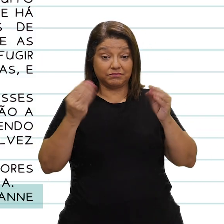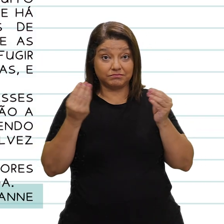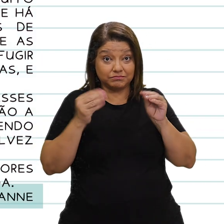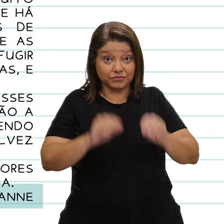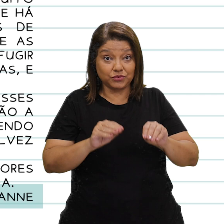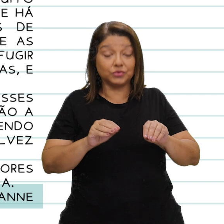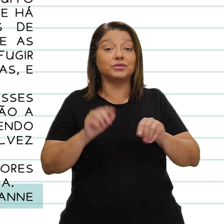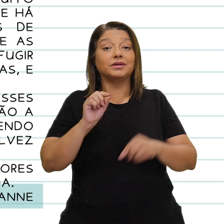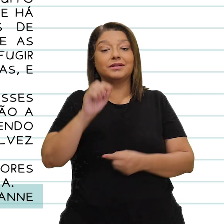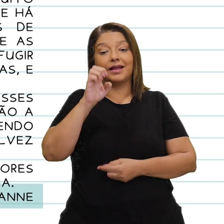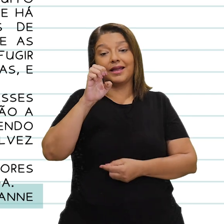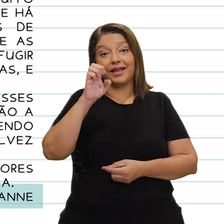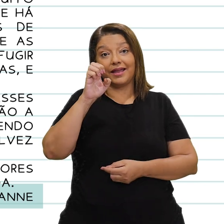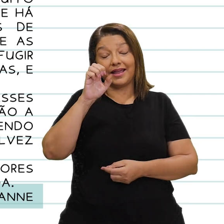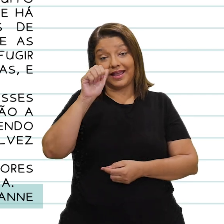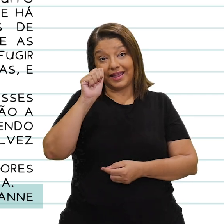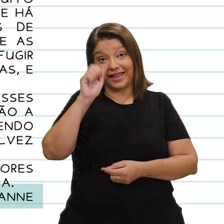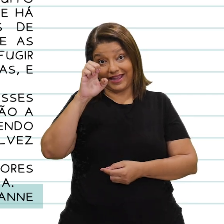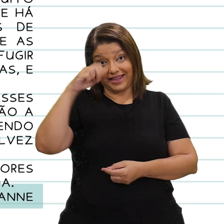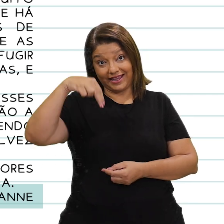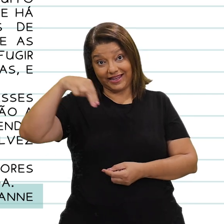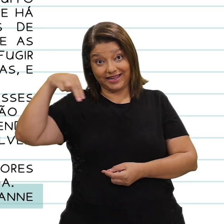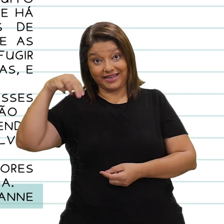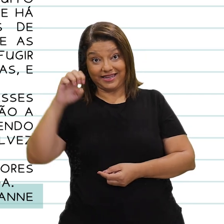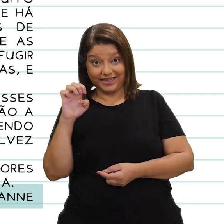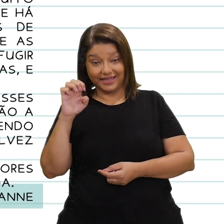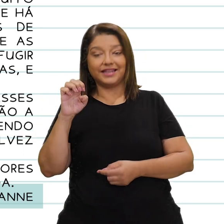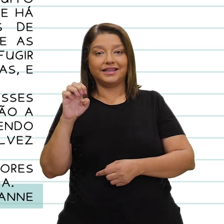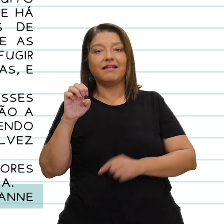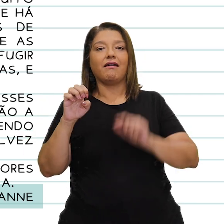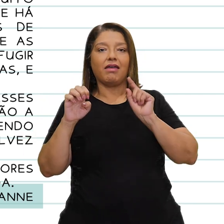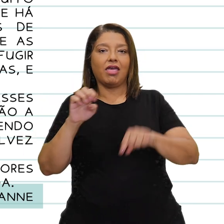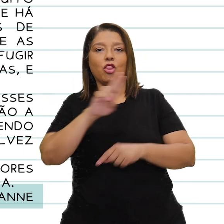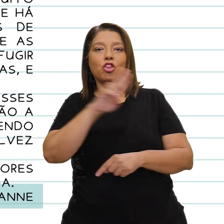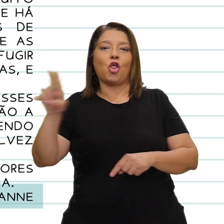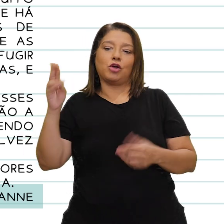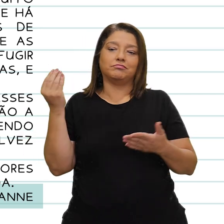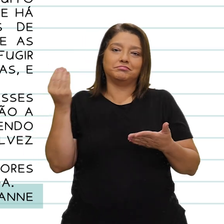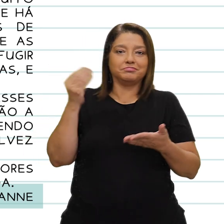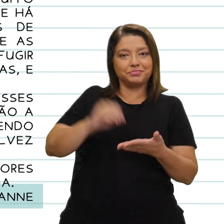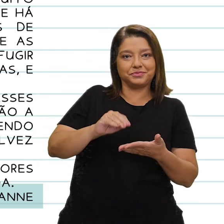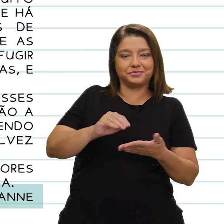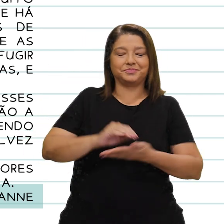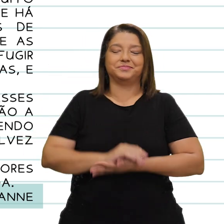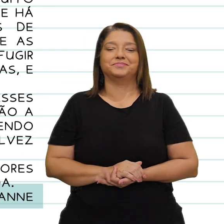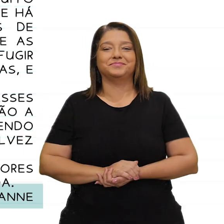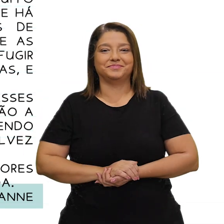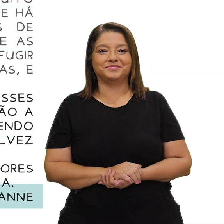descrição, N já assina o seu diário.